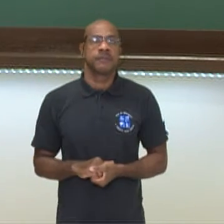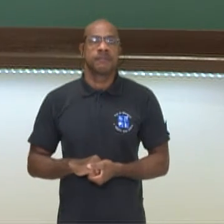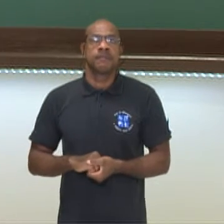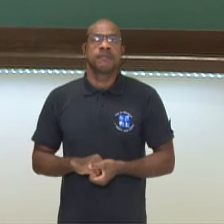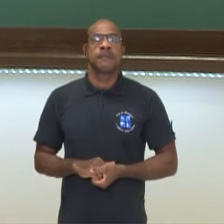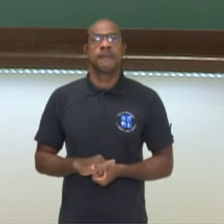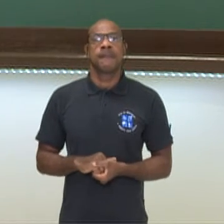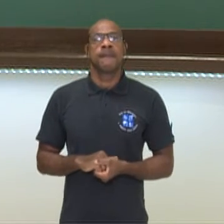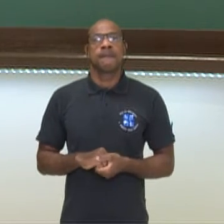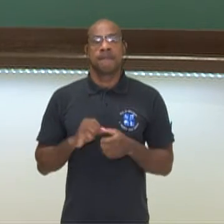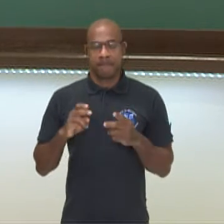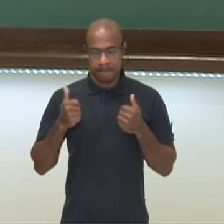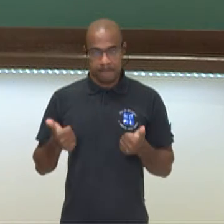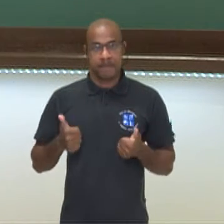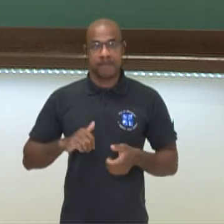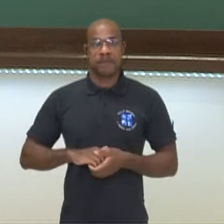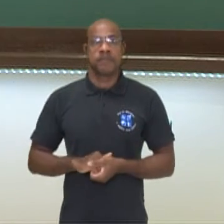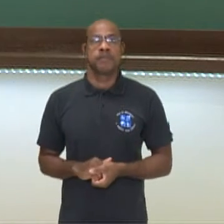política. Bacana?